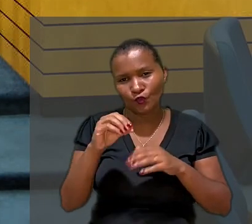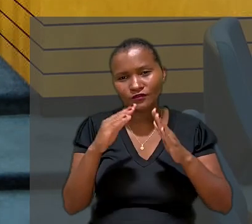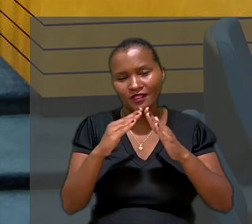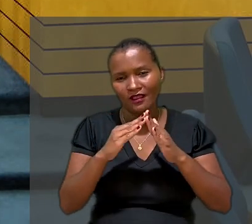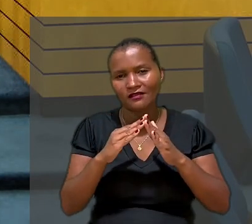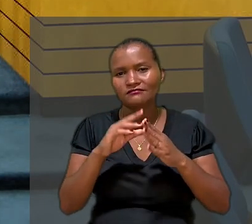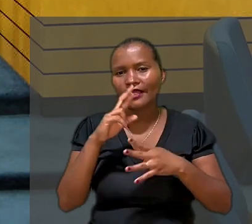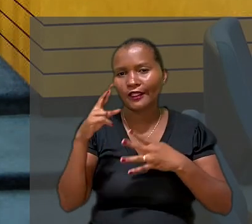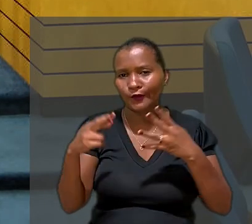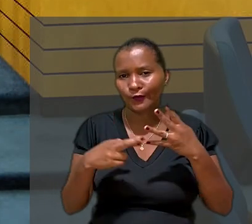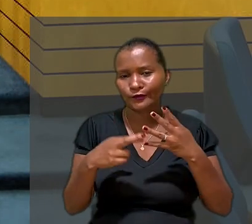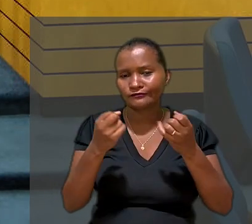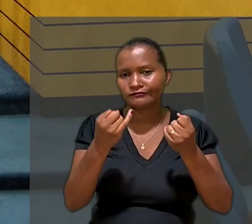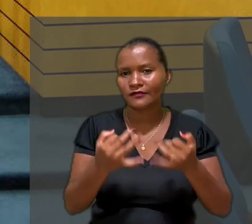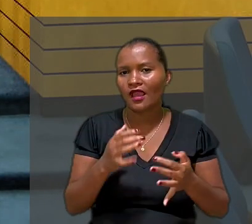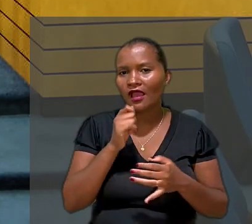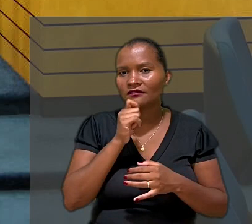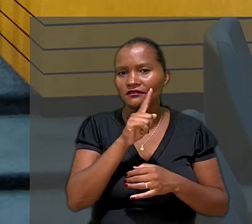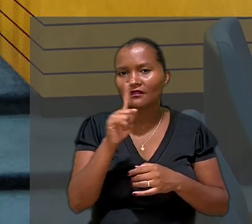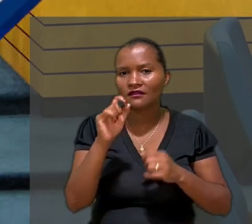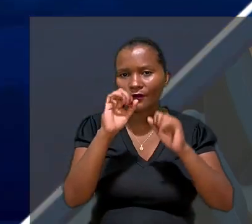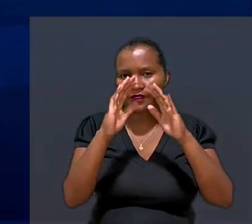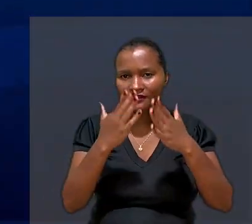declaração ainda não analisados.